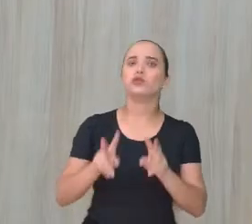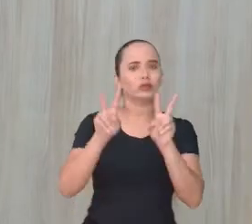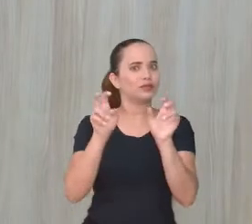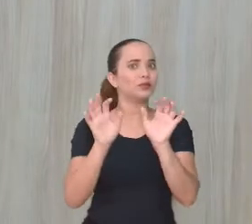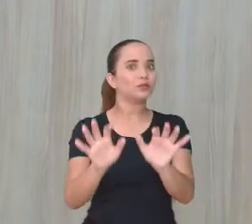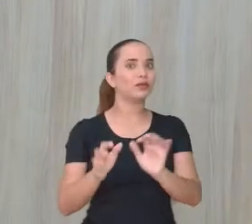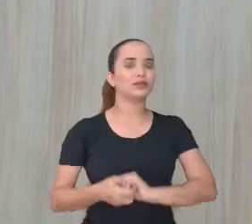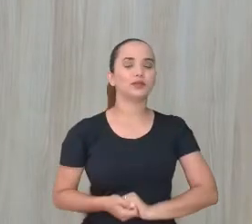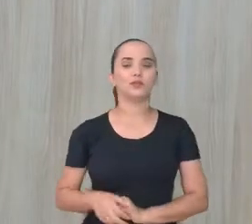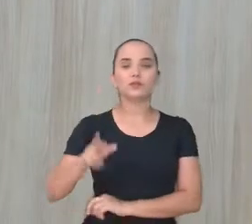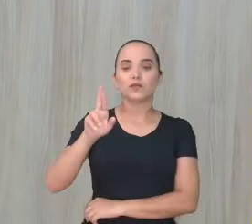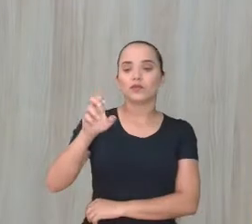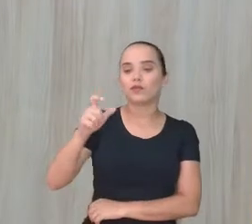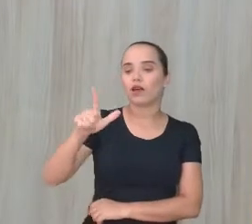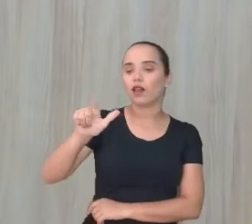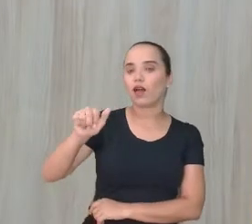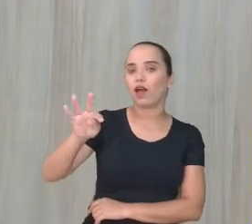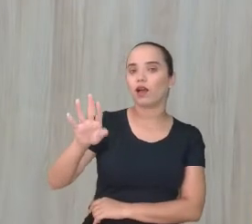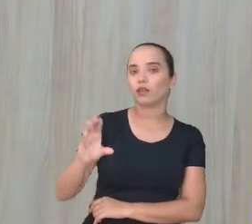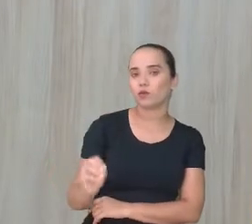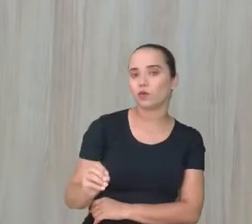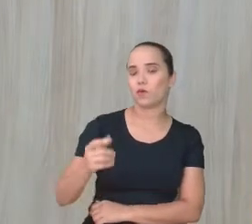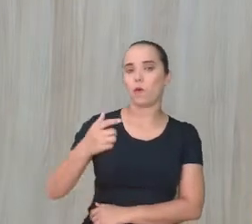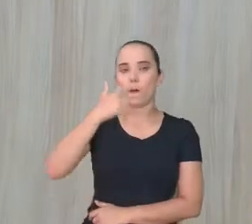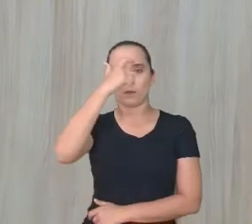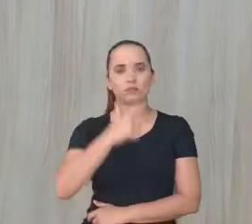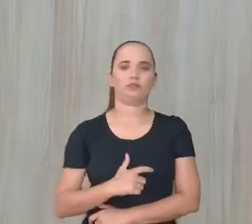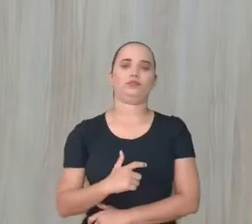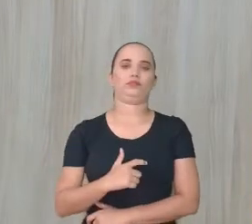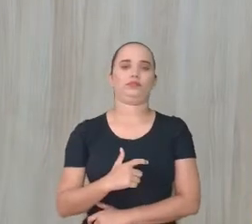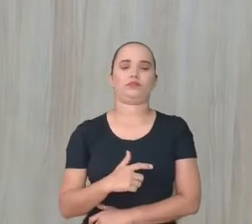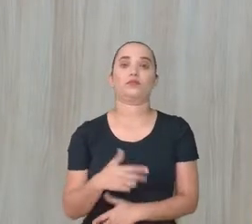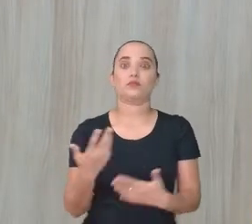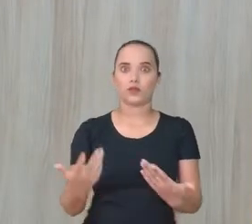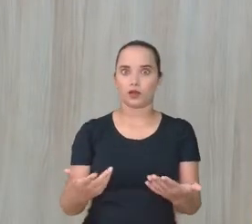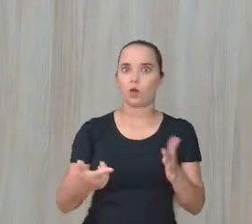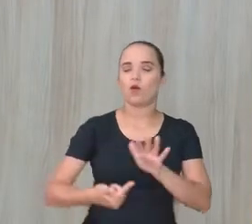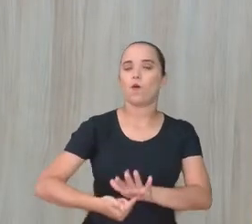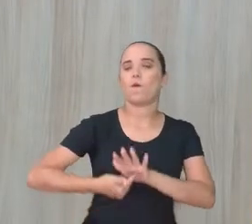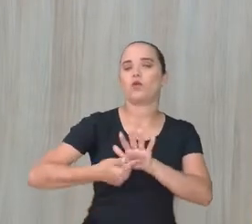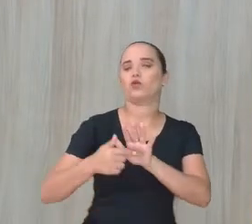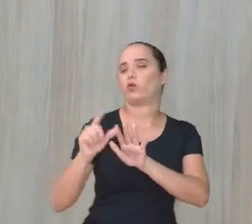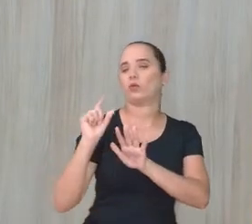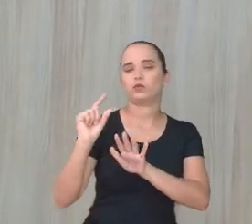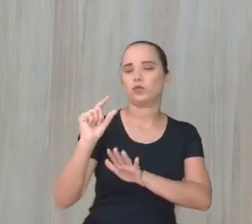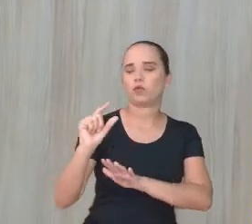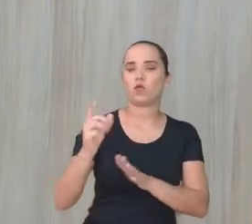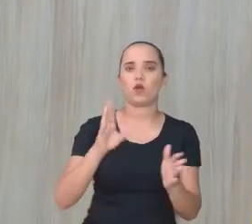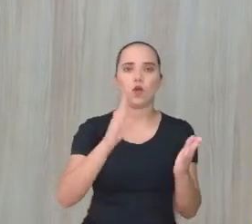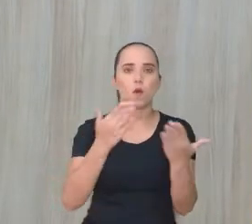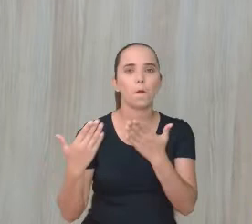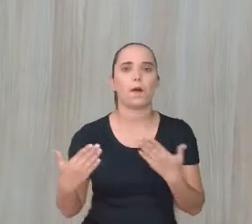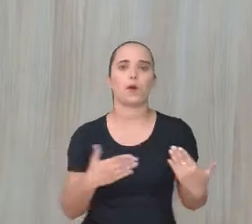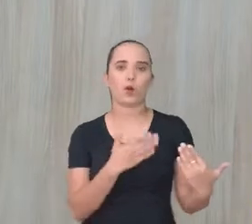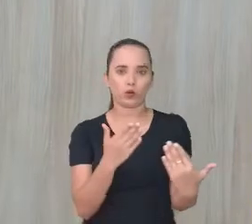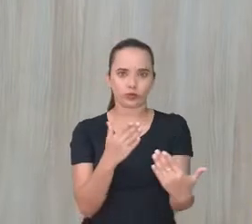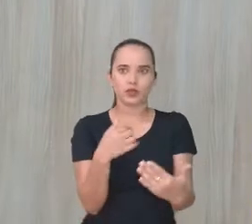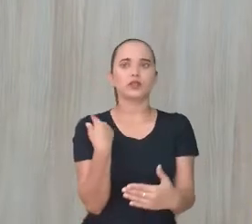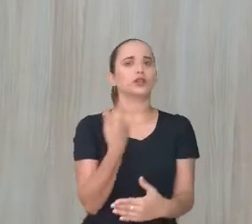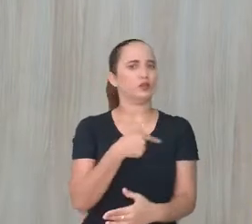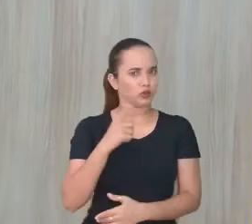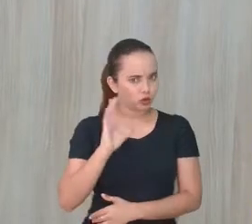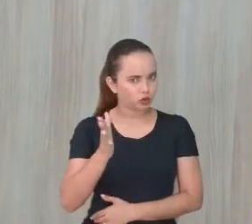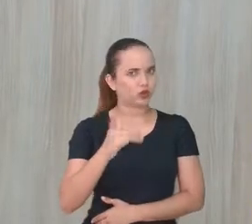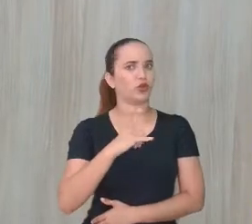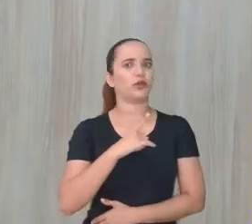exatamente sobre relato pessoal. Para isto, eu trouxe um trecho de uma conversa que a gente teve aqui